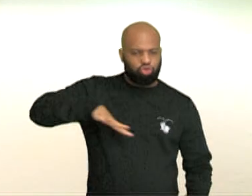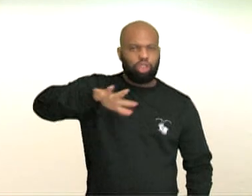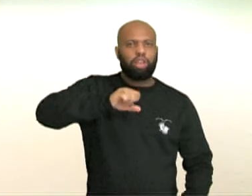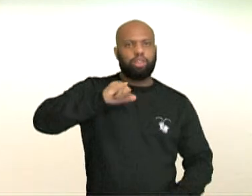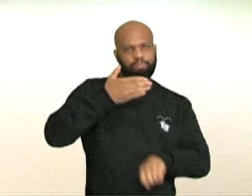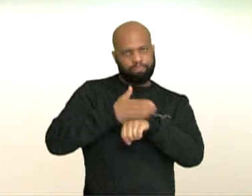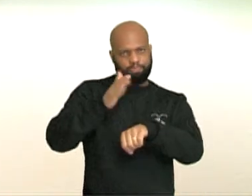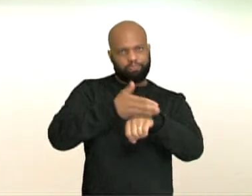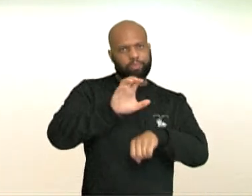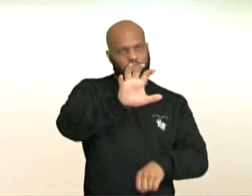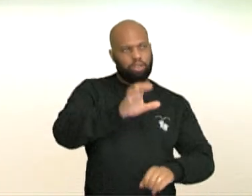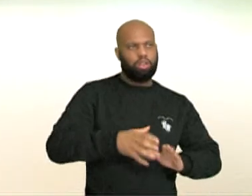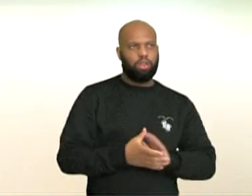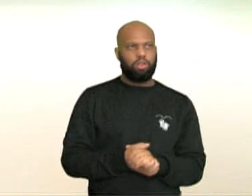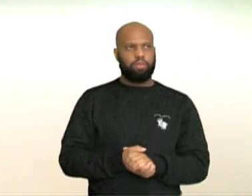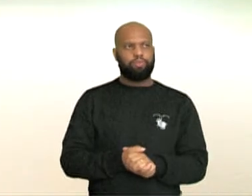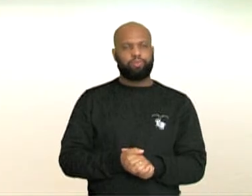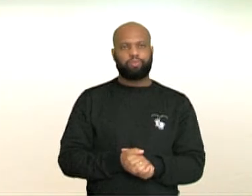prática.